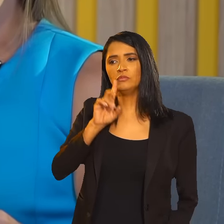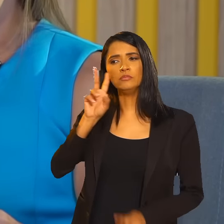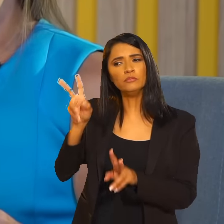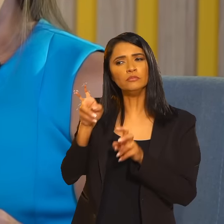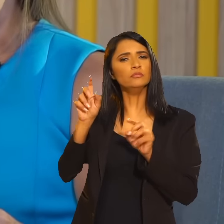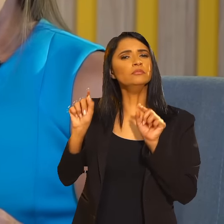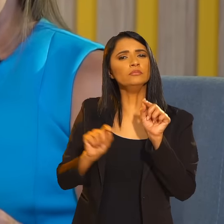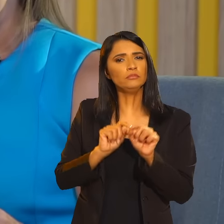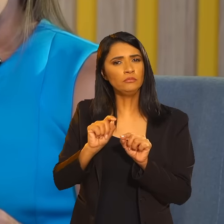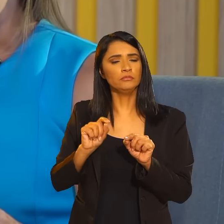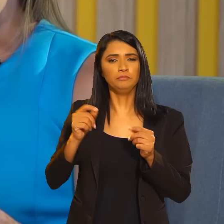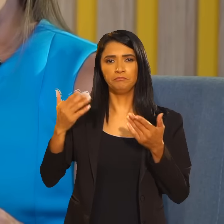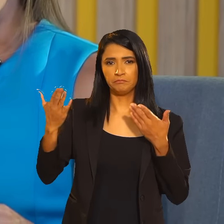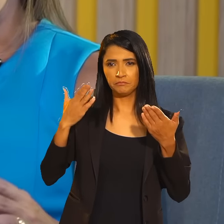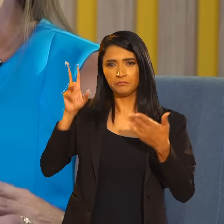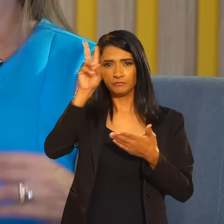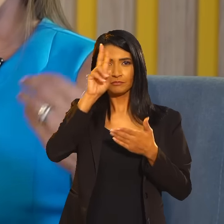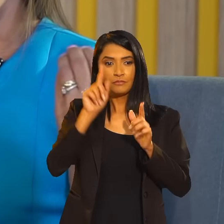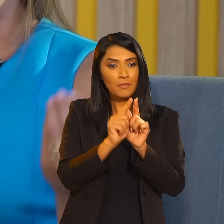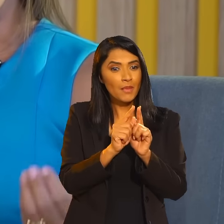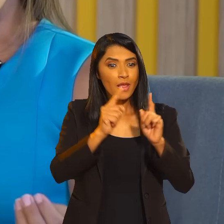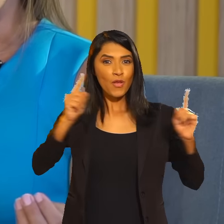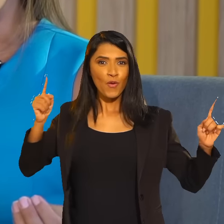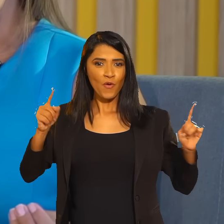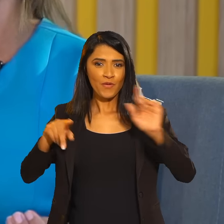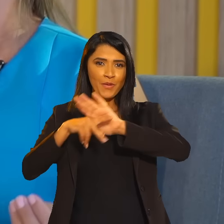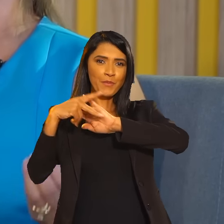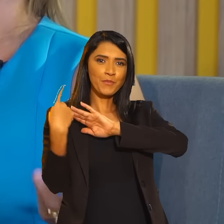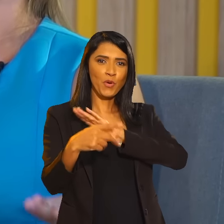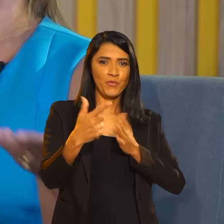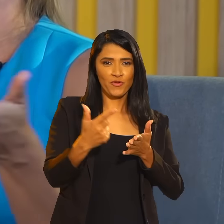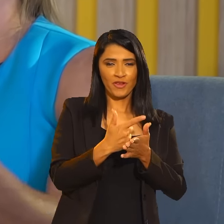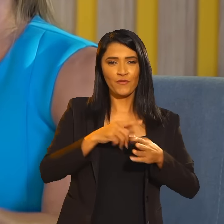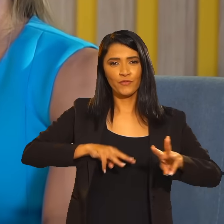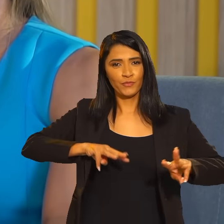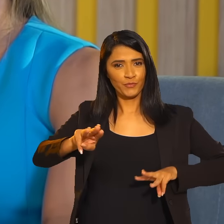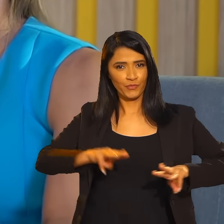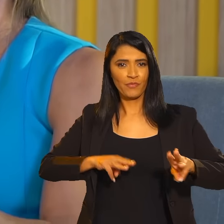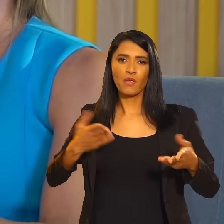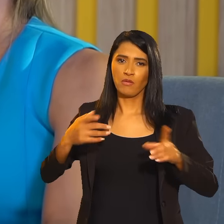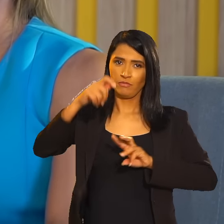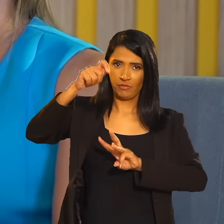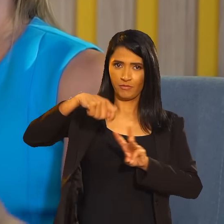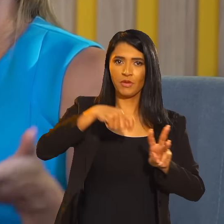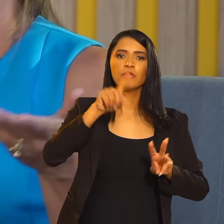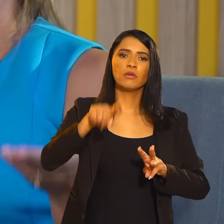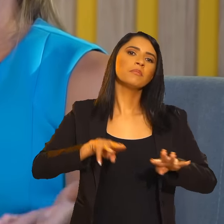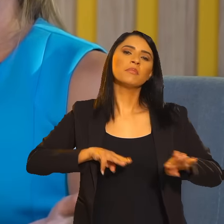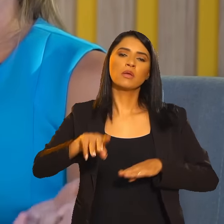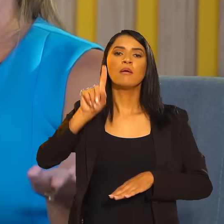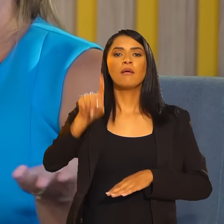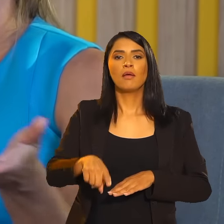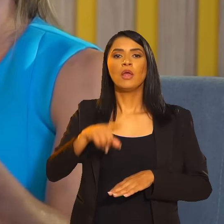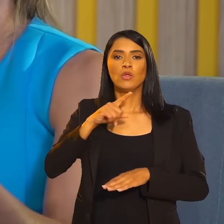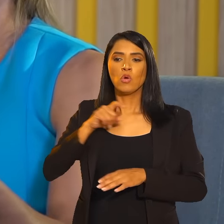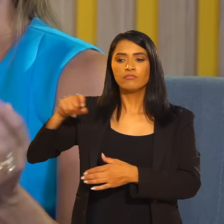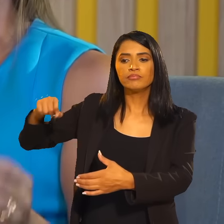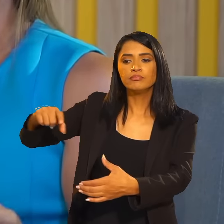a gente vê que a parábola mais longa do livro de Marcos, porque esse trimestre nós estamos estudando o livro de Marcos, é a parábola